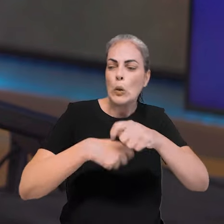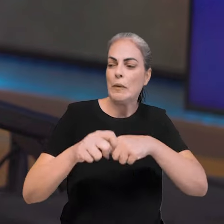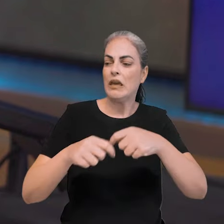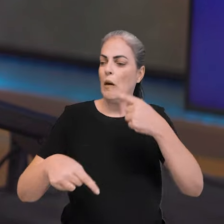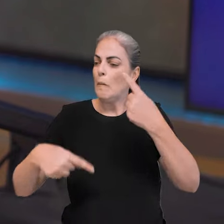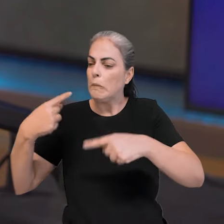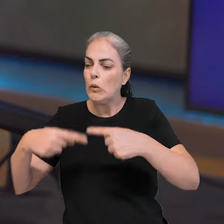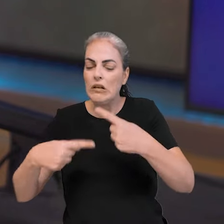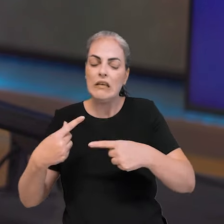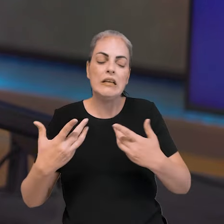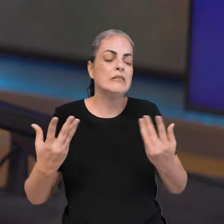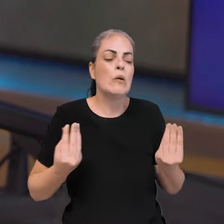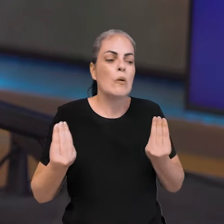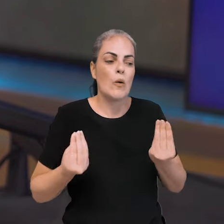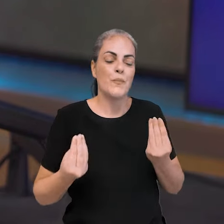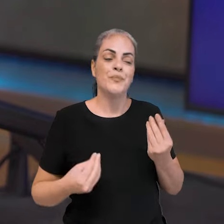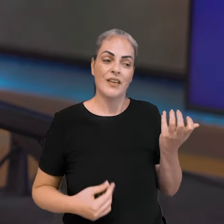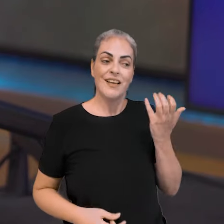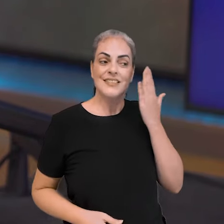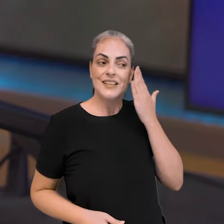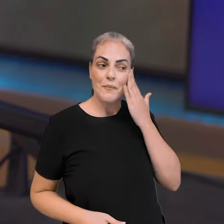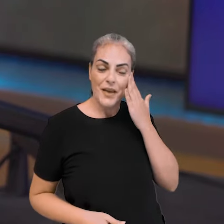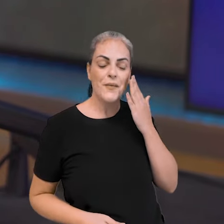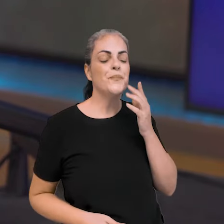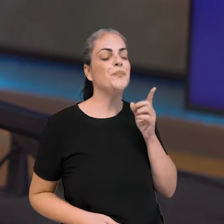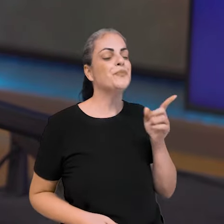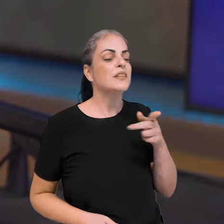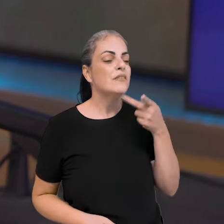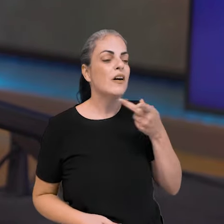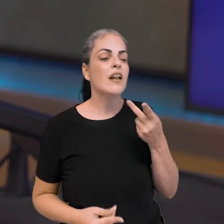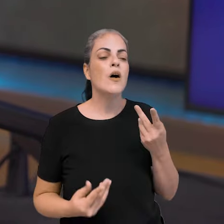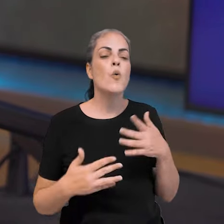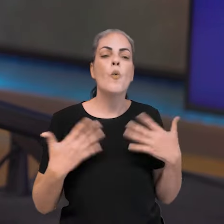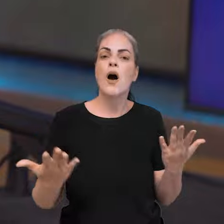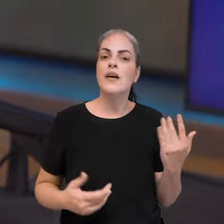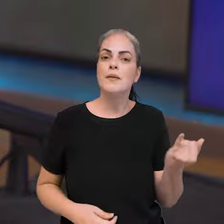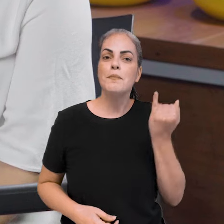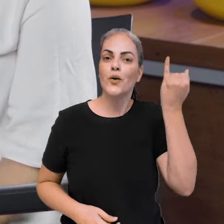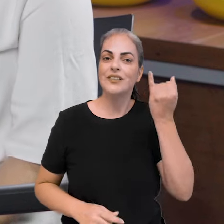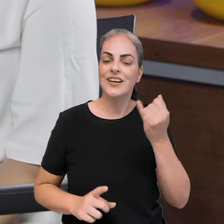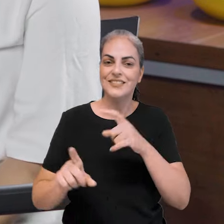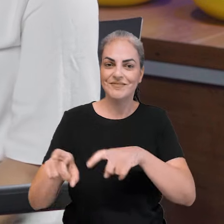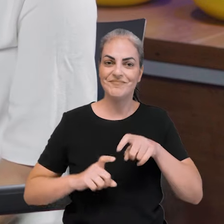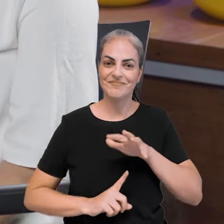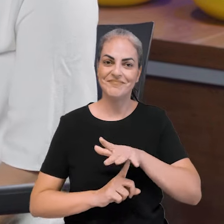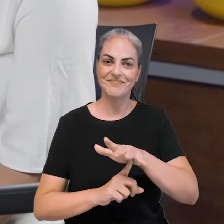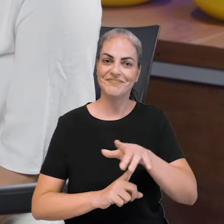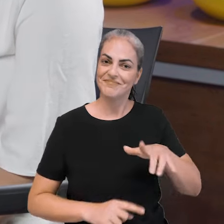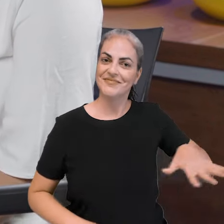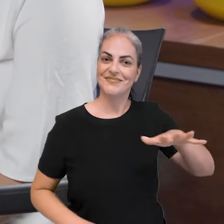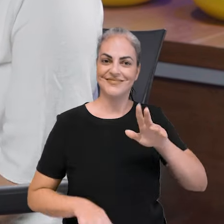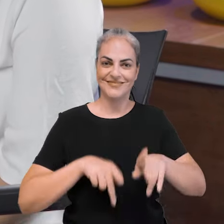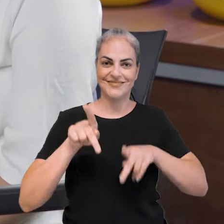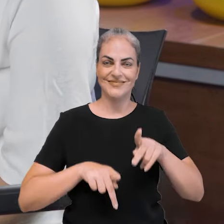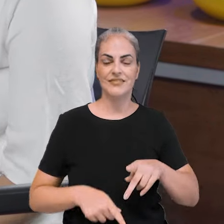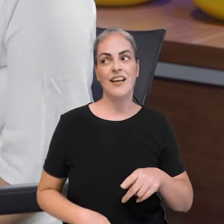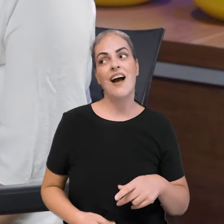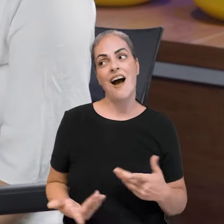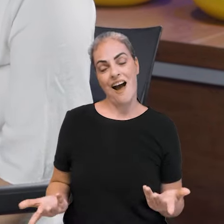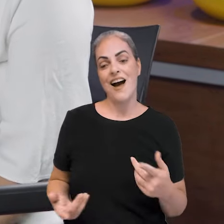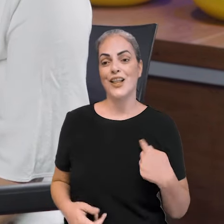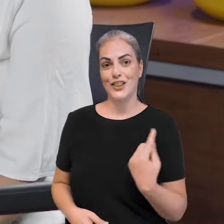gostaria que você nos dissesse qual é a importância da agroecologia para a população. Para nós que somos da saúde pública,